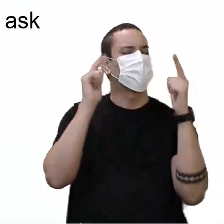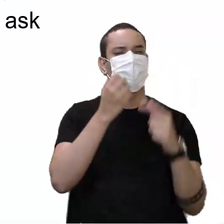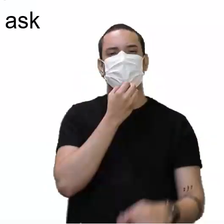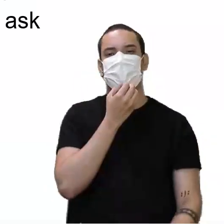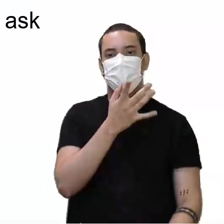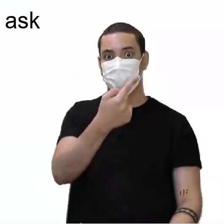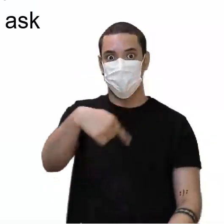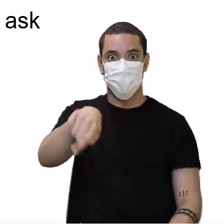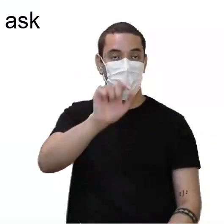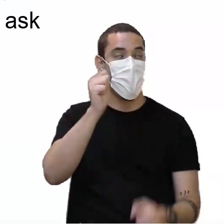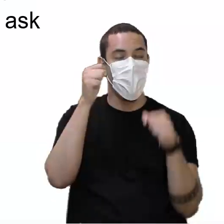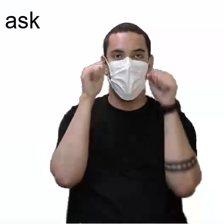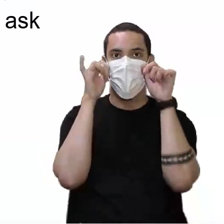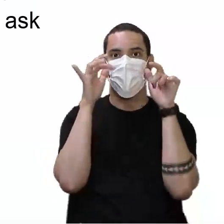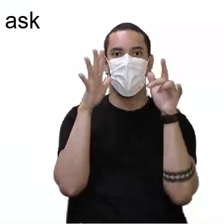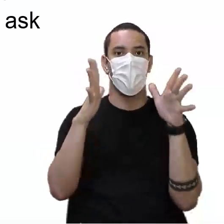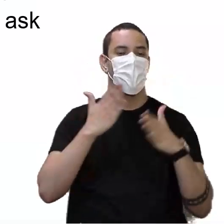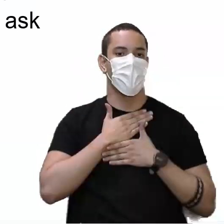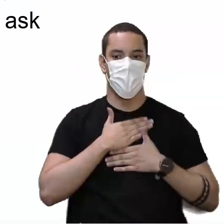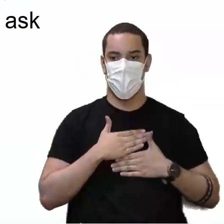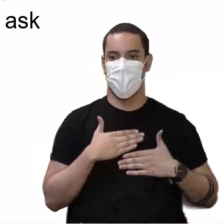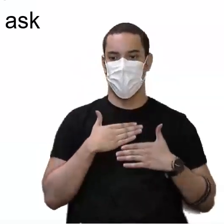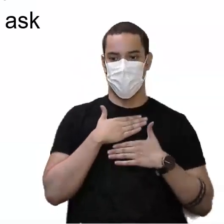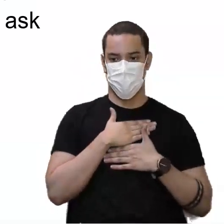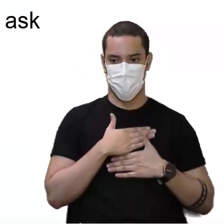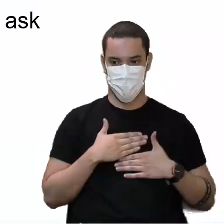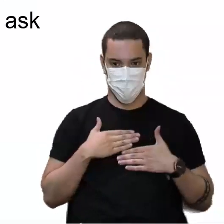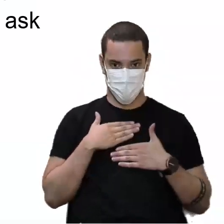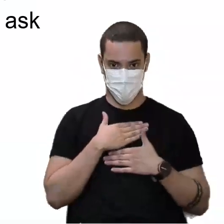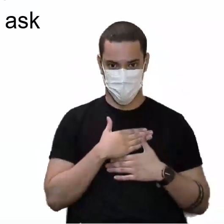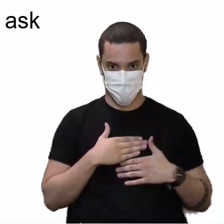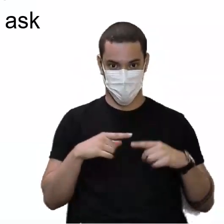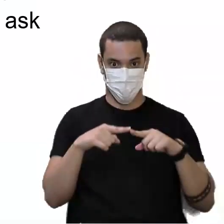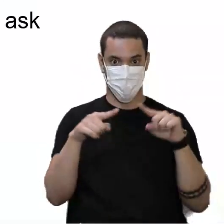vai deixar a turma realmente muito